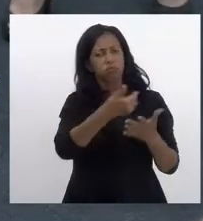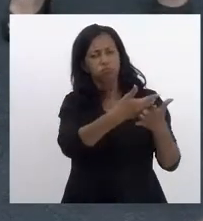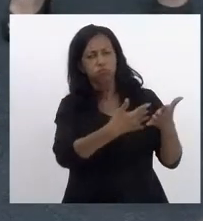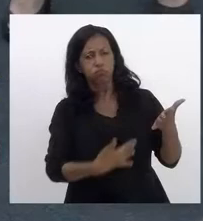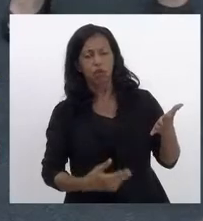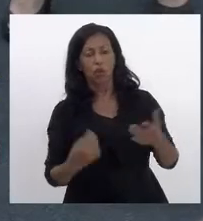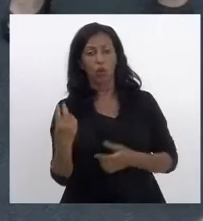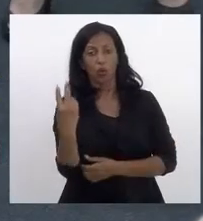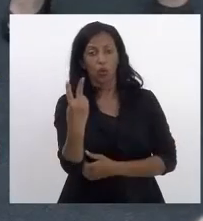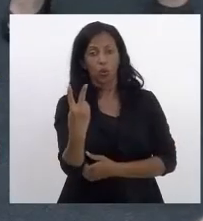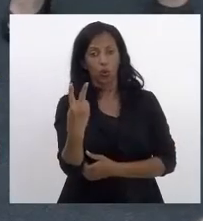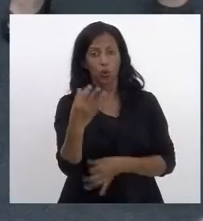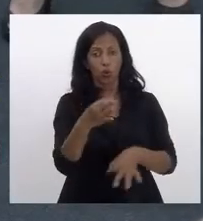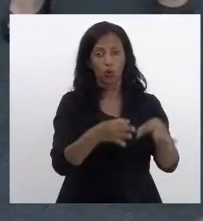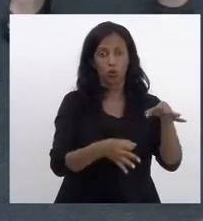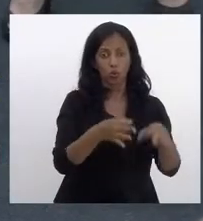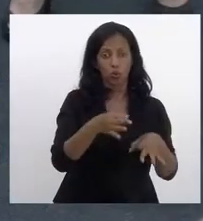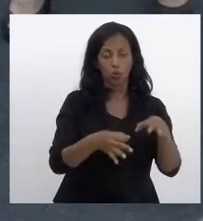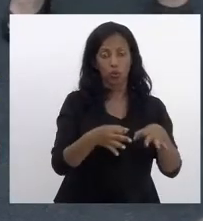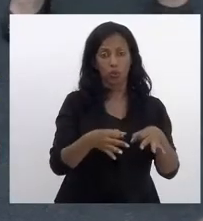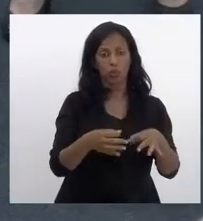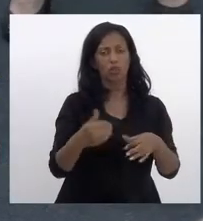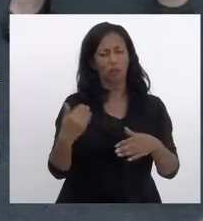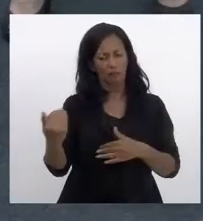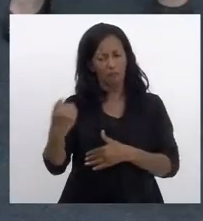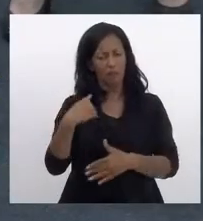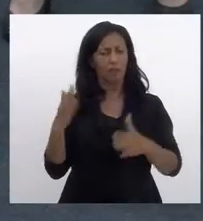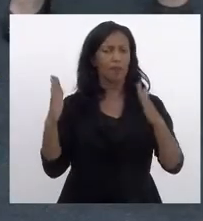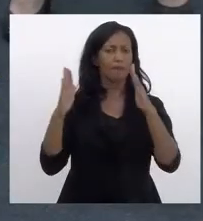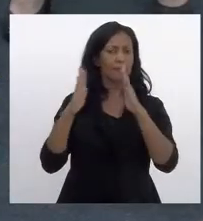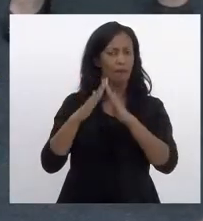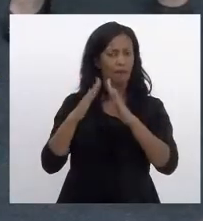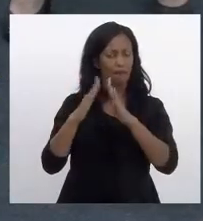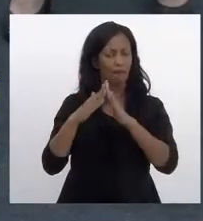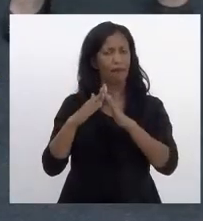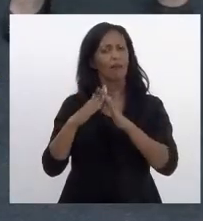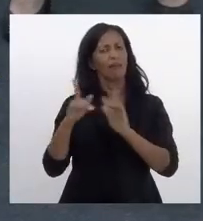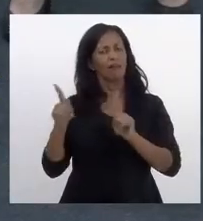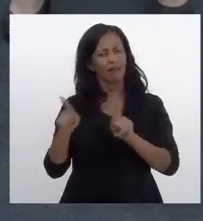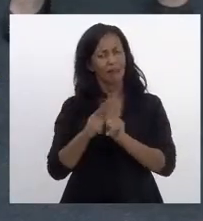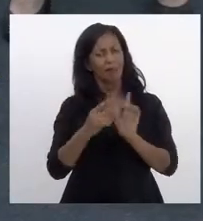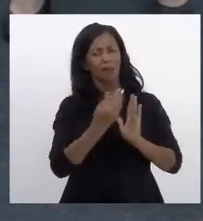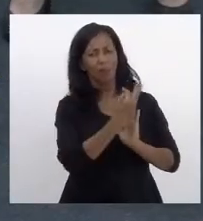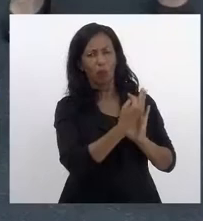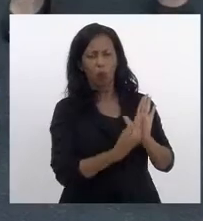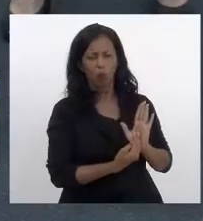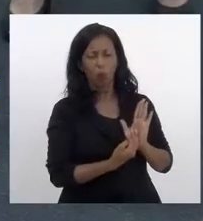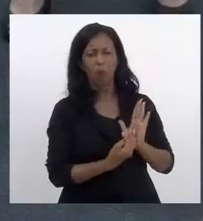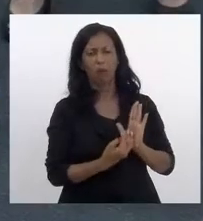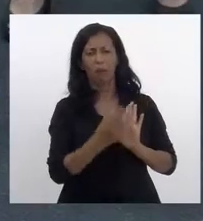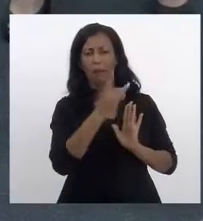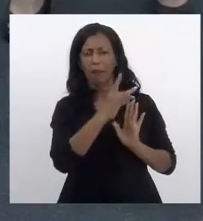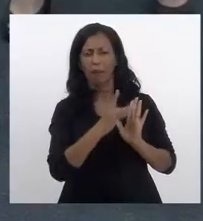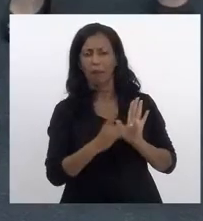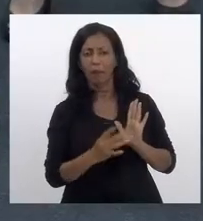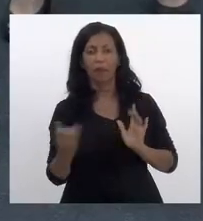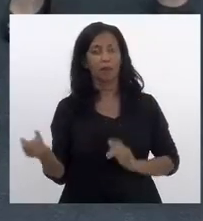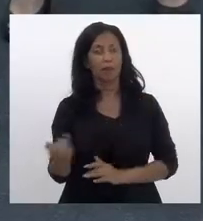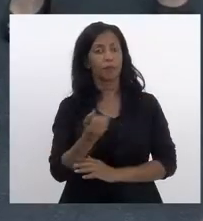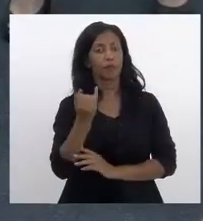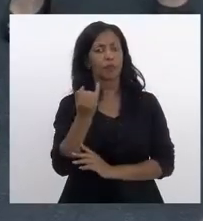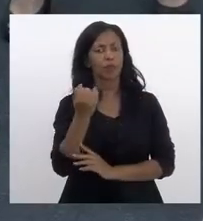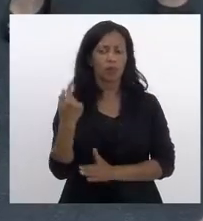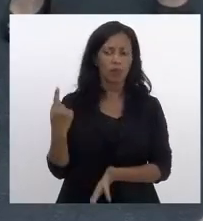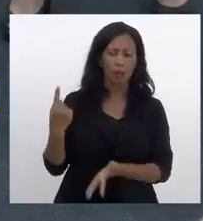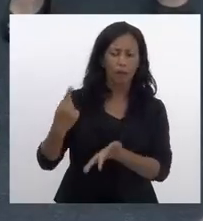Os dois juízes de Resende foram almoçar na minha casa, levaram também uns argumentos muito poderosos. E aí eu marquei